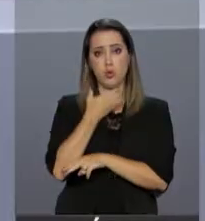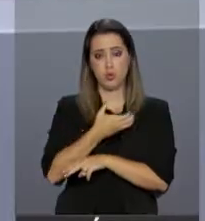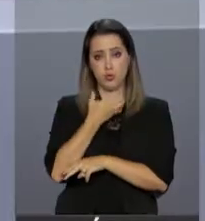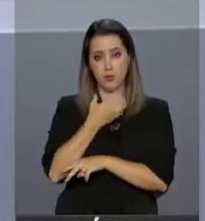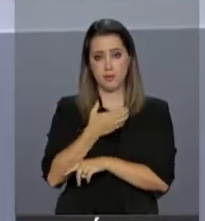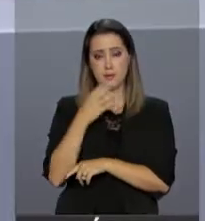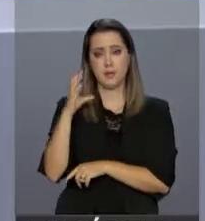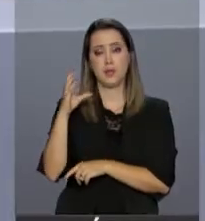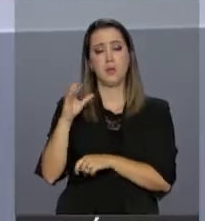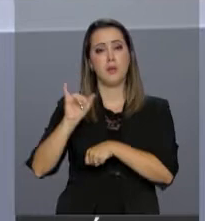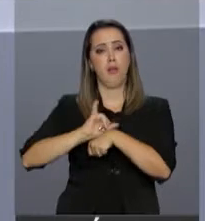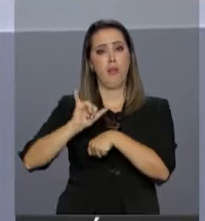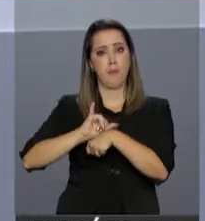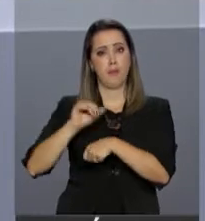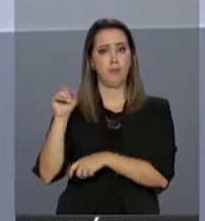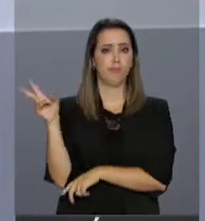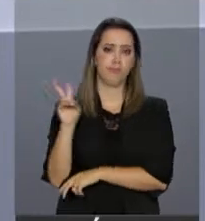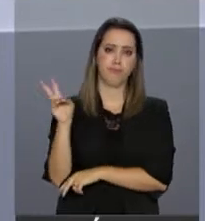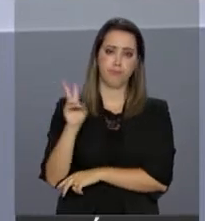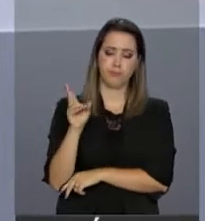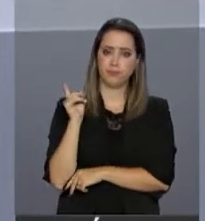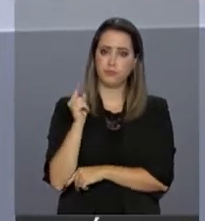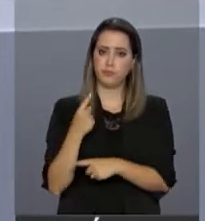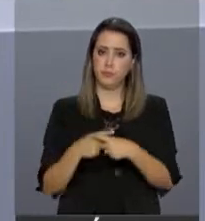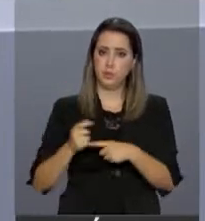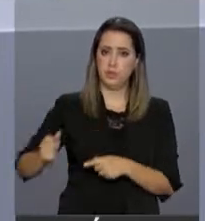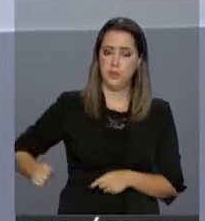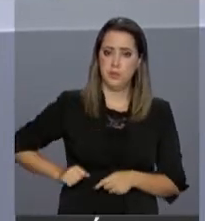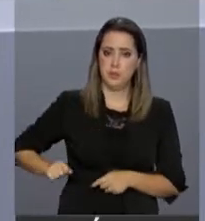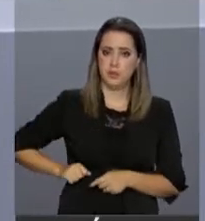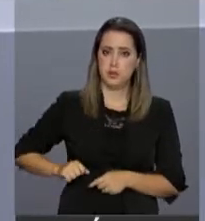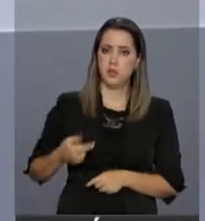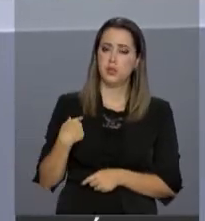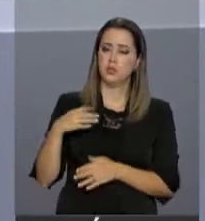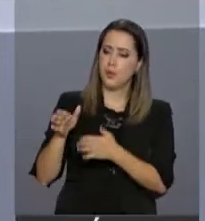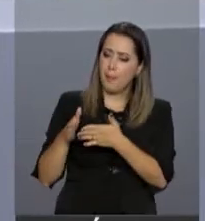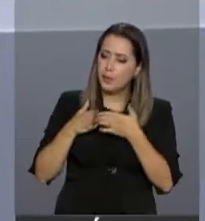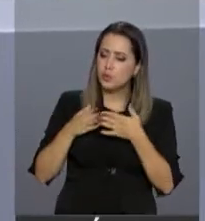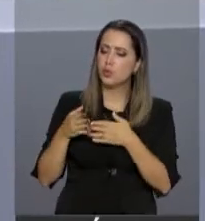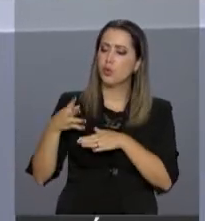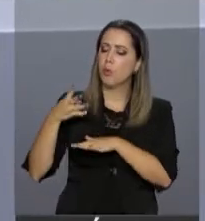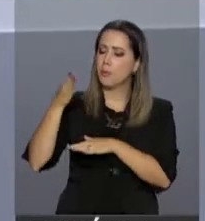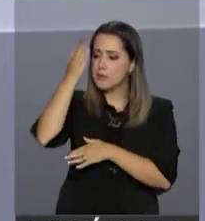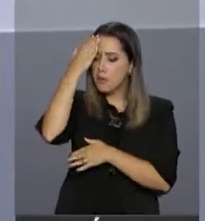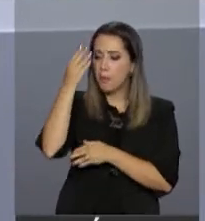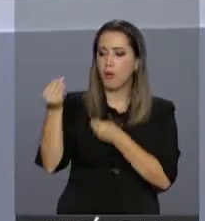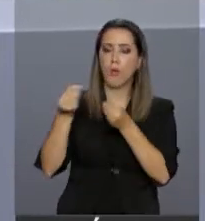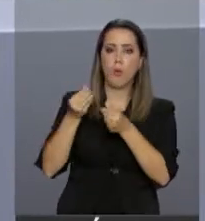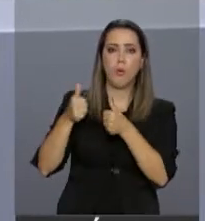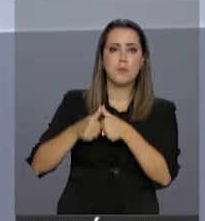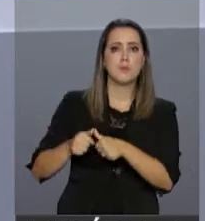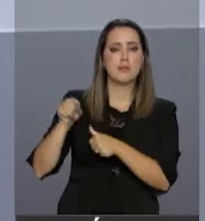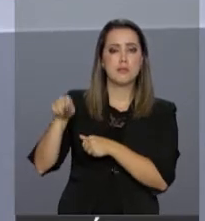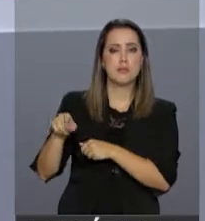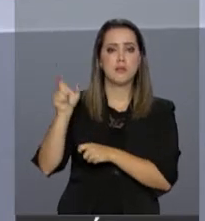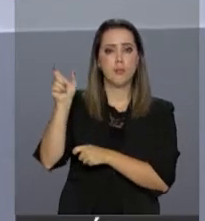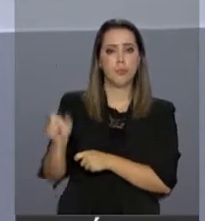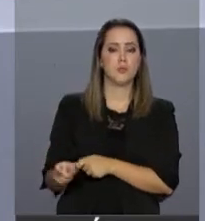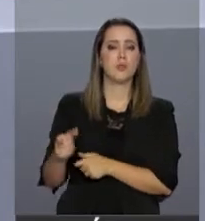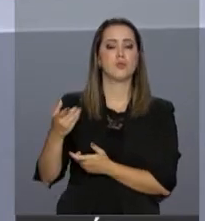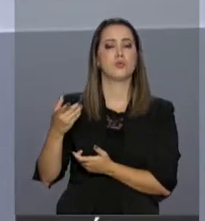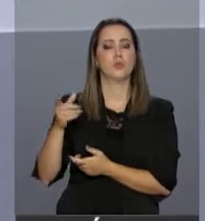de acordo com o ministério o consulado geral do brasil em caracas fez diversos pedidos de informações sobre a situação jurídica de